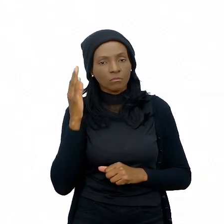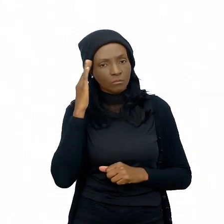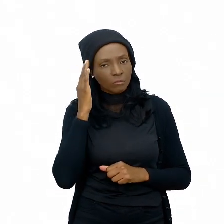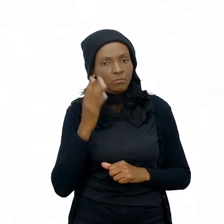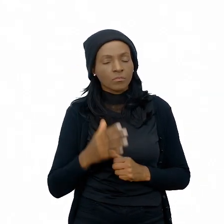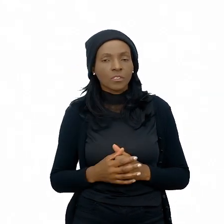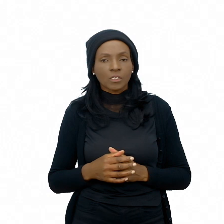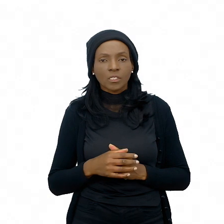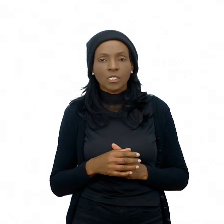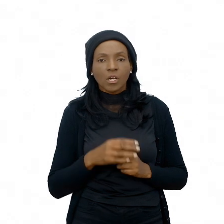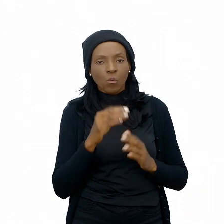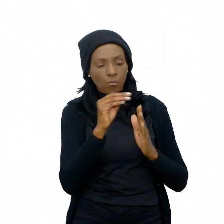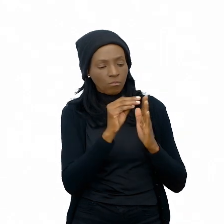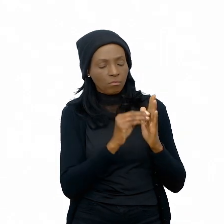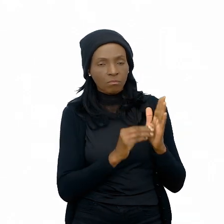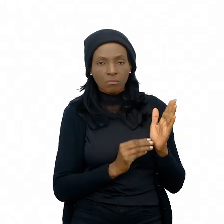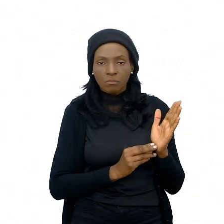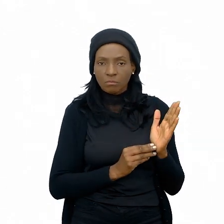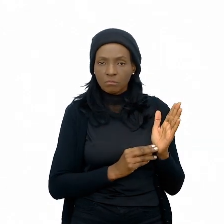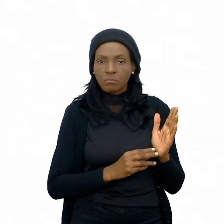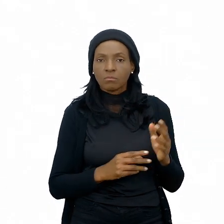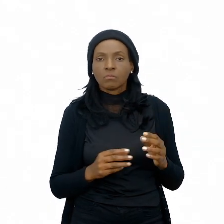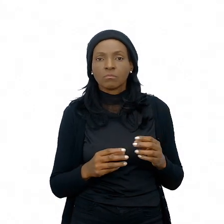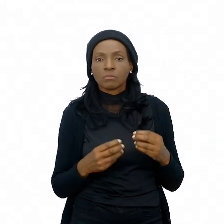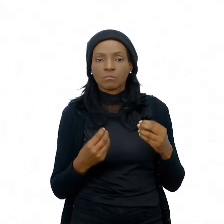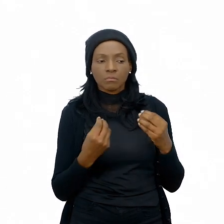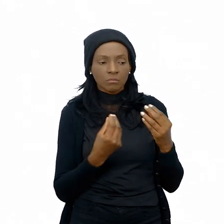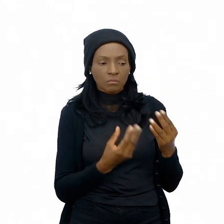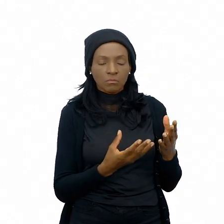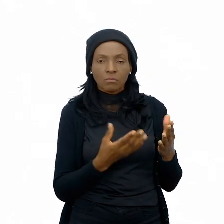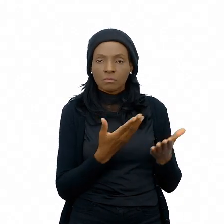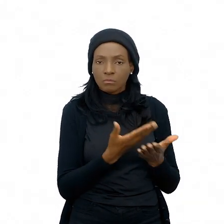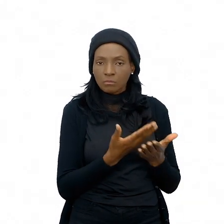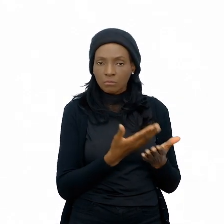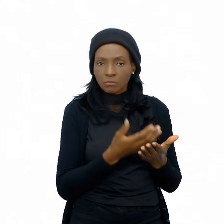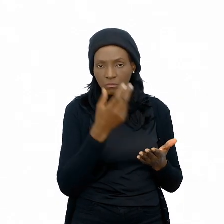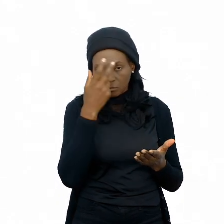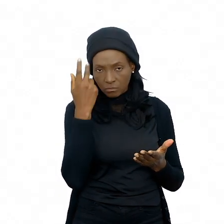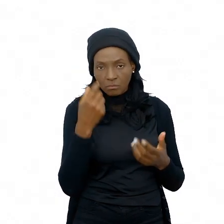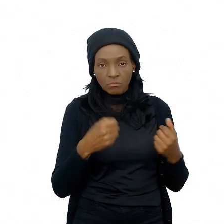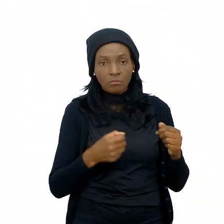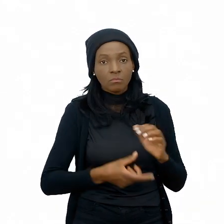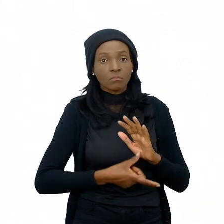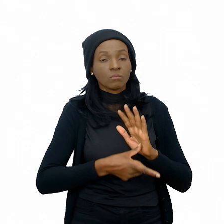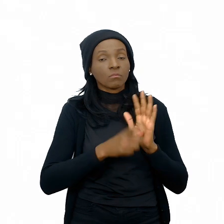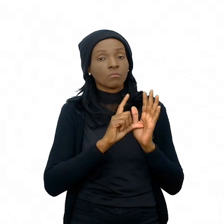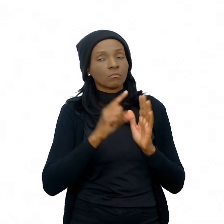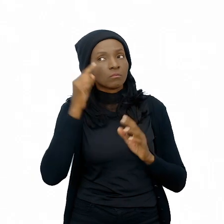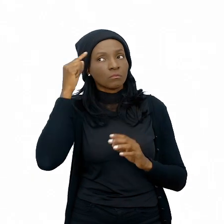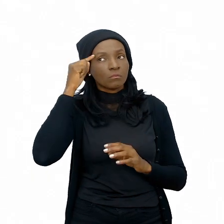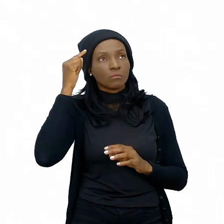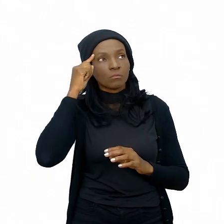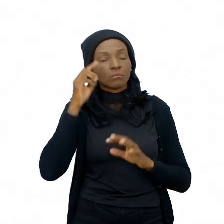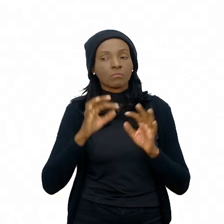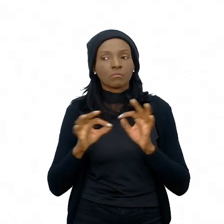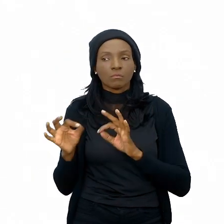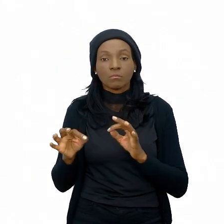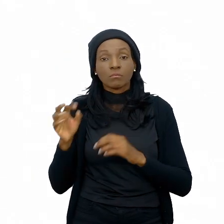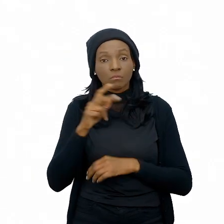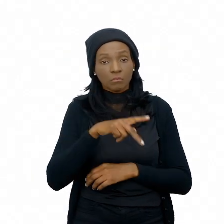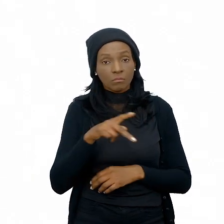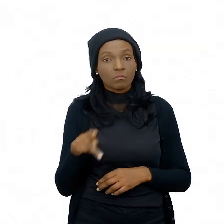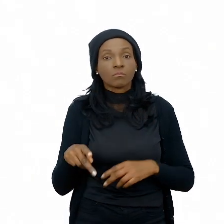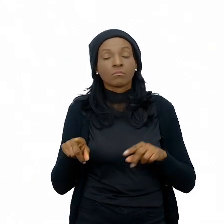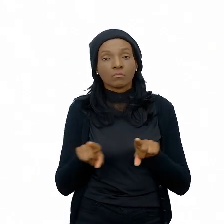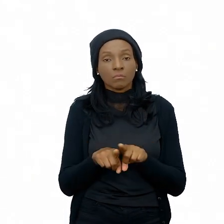Uma lista para ser ditada para o estudante, ela tem que ser bem pensada, de maneira que o professor